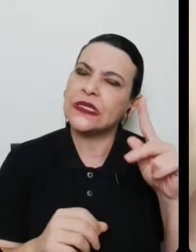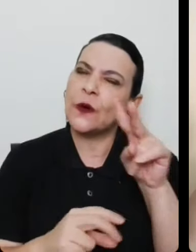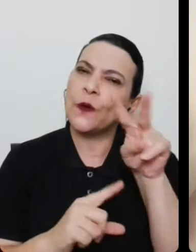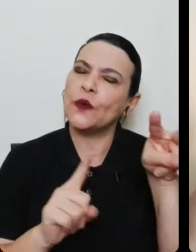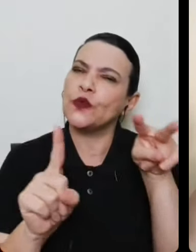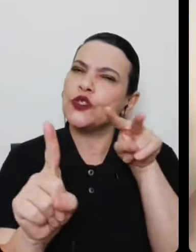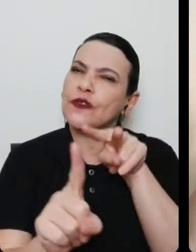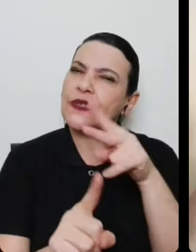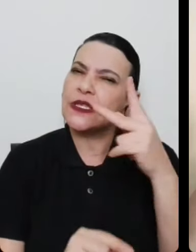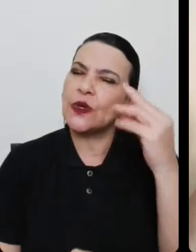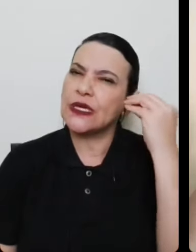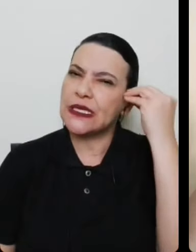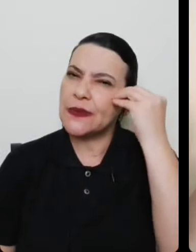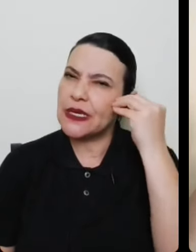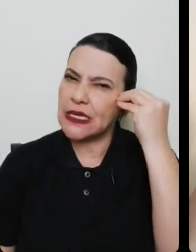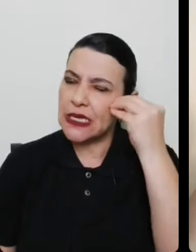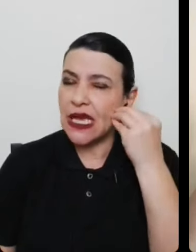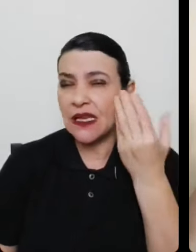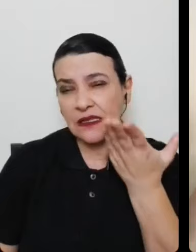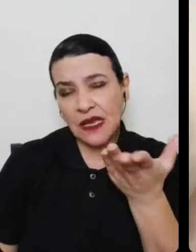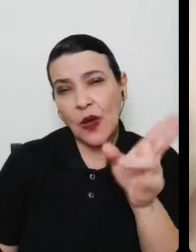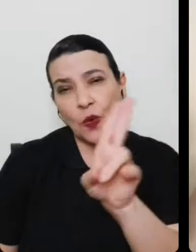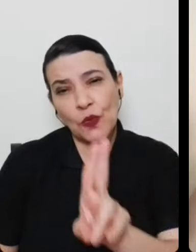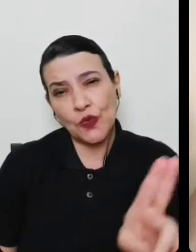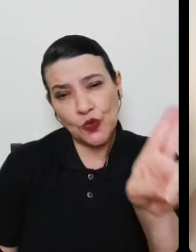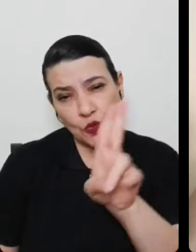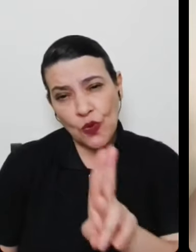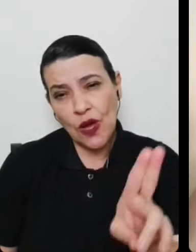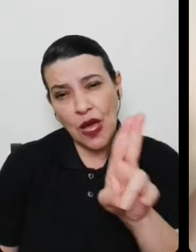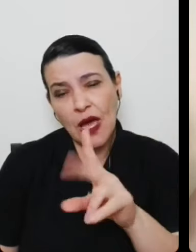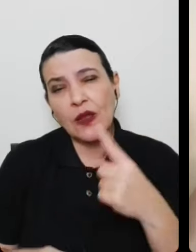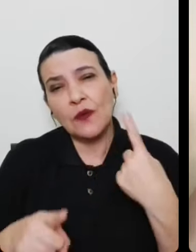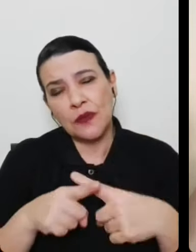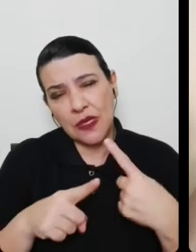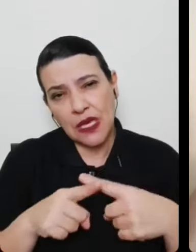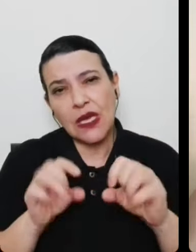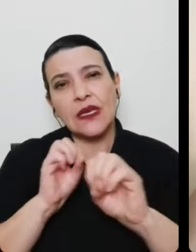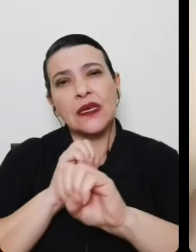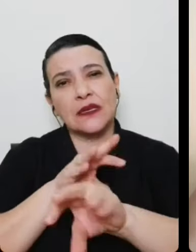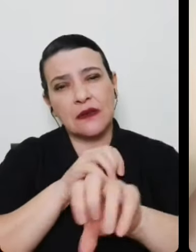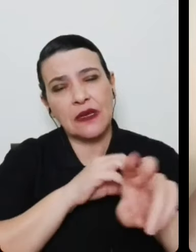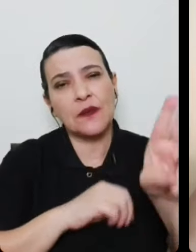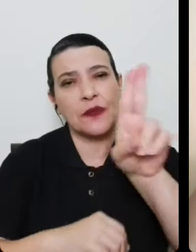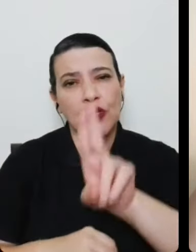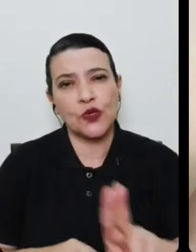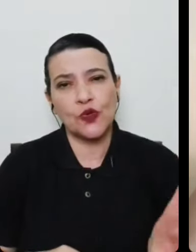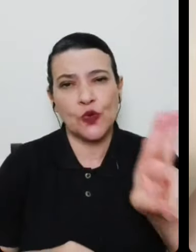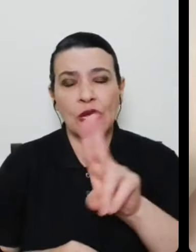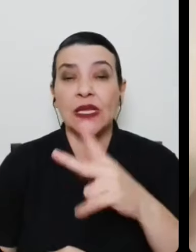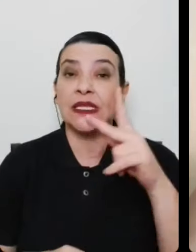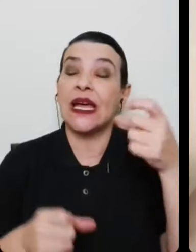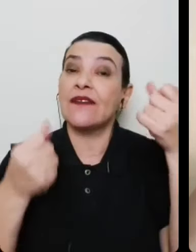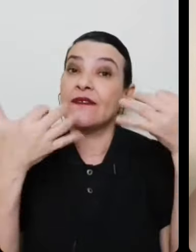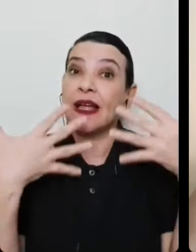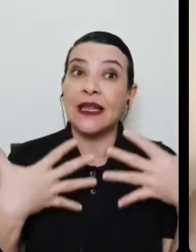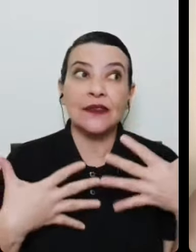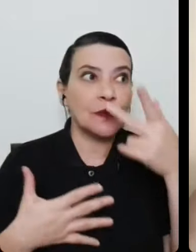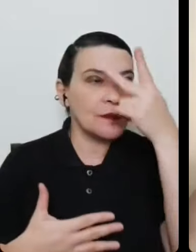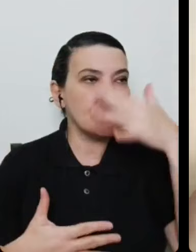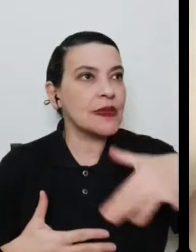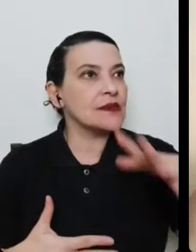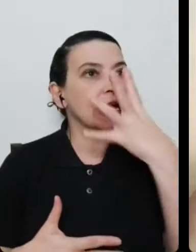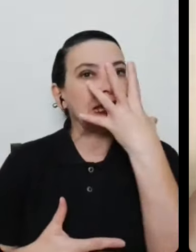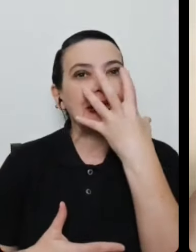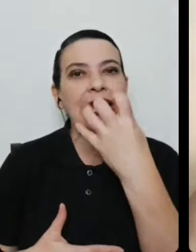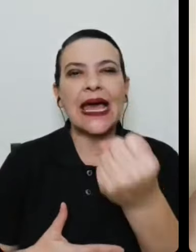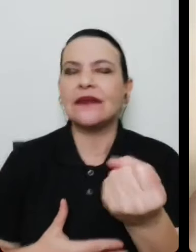sua experiência, até como usuário, né? Porque tanto como educador, mas também como usuário, né? A gente está falando em atrair as pessoas. O que que você diria